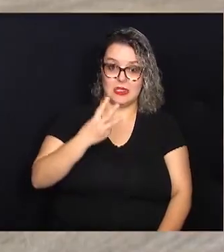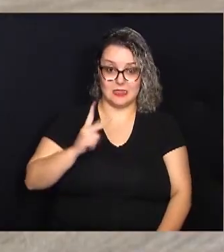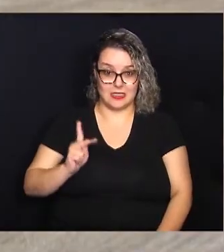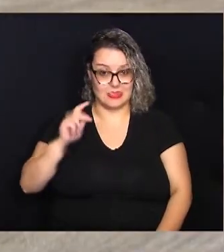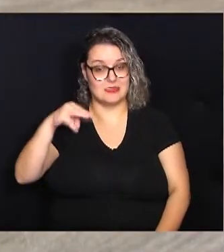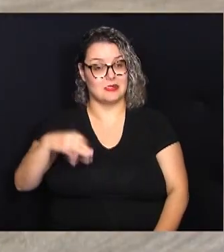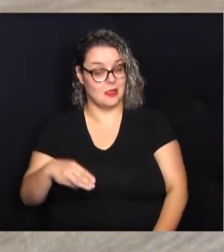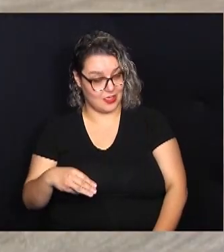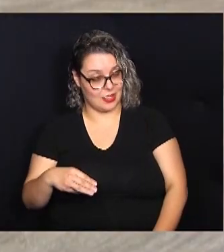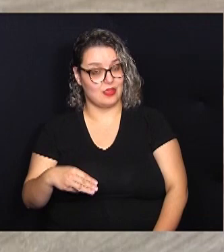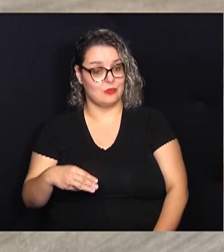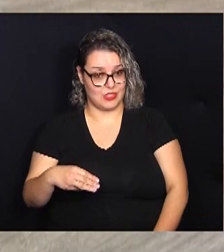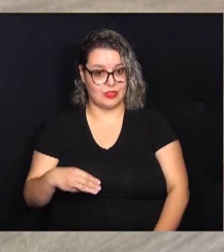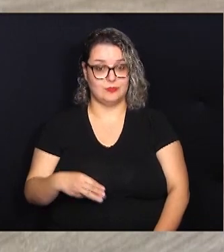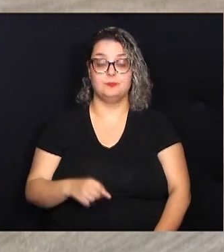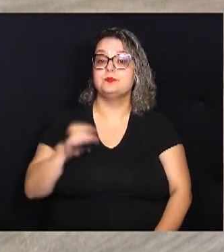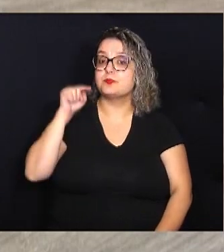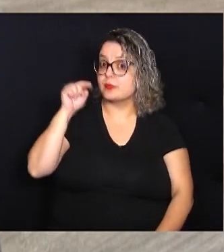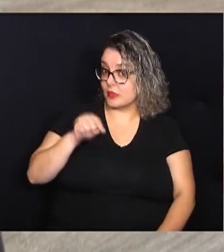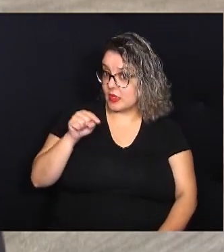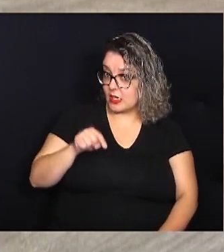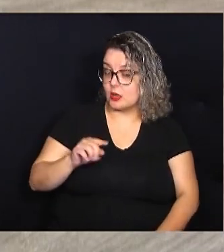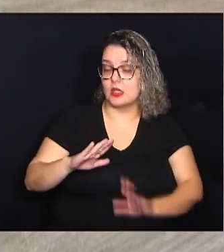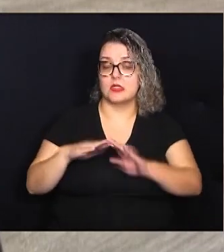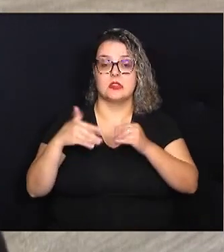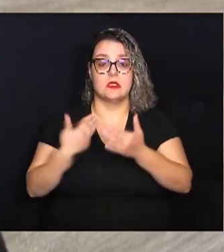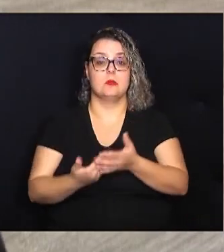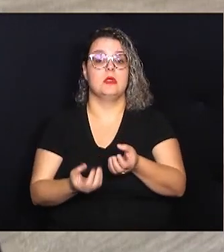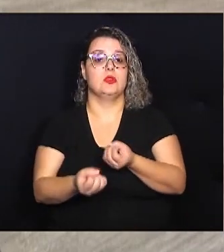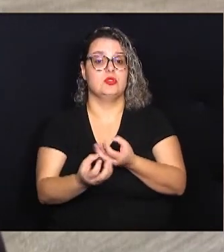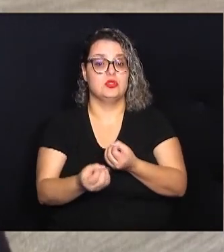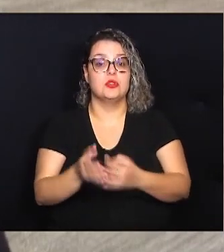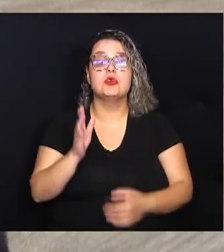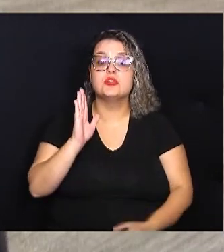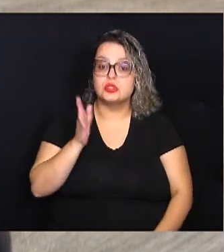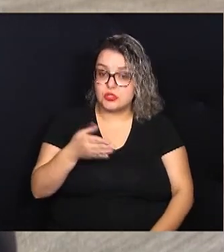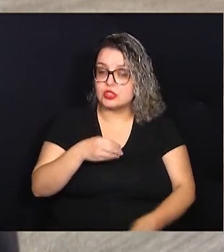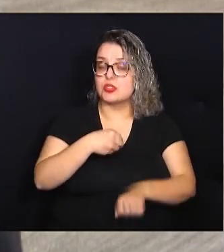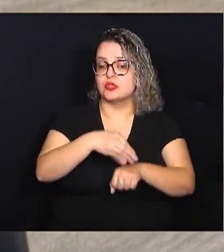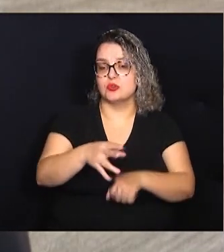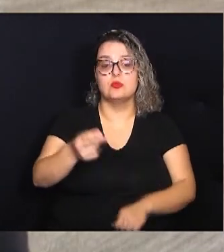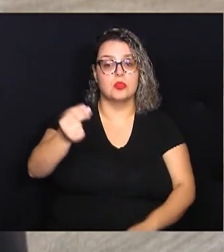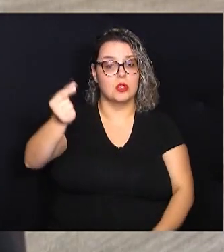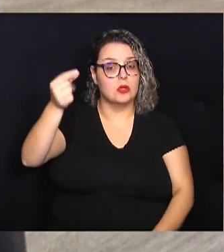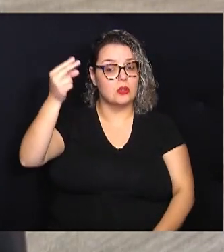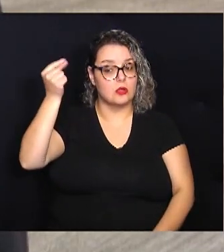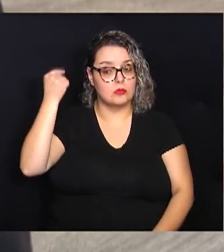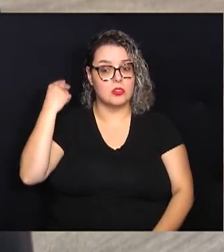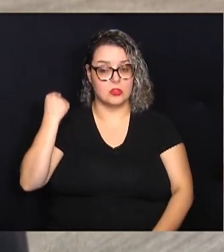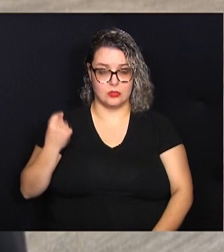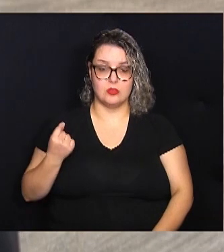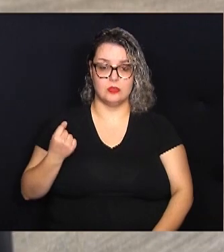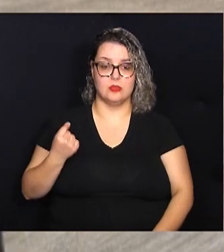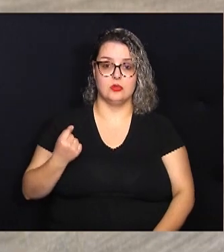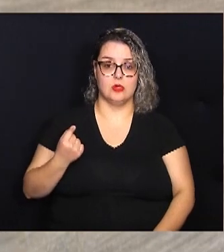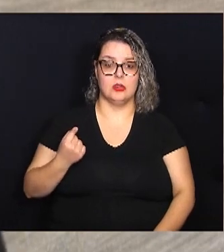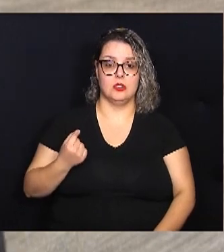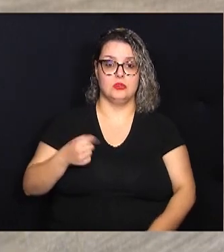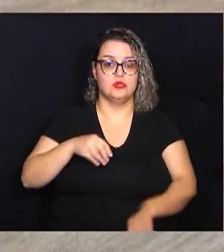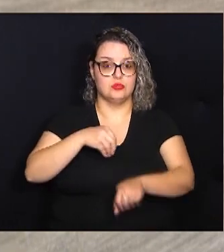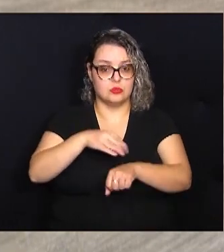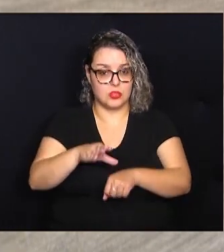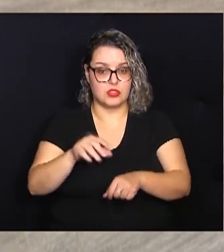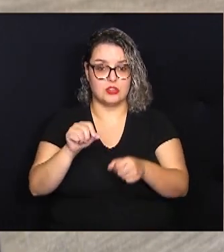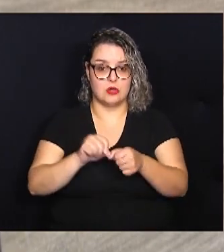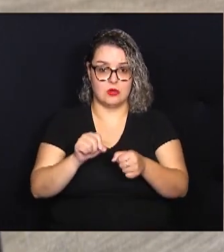distância. Então esse requerimento de informação já é de uma indicação que fiz há anos.